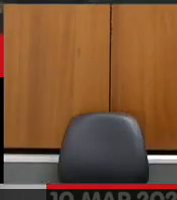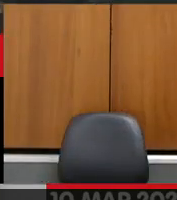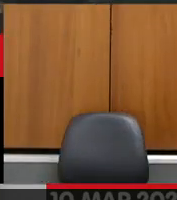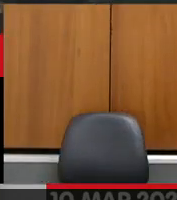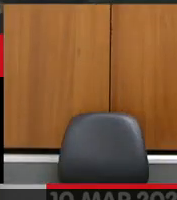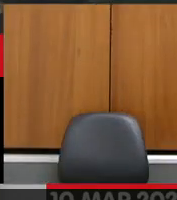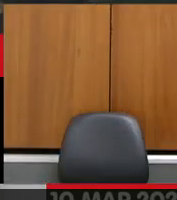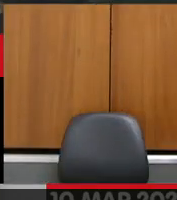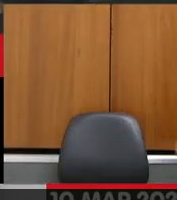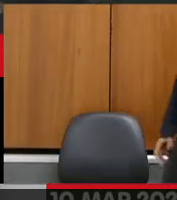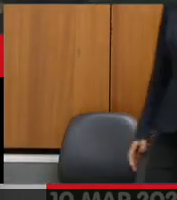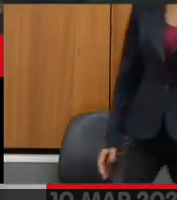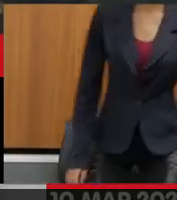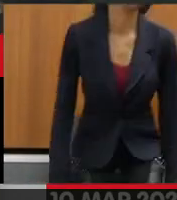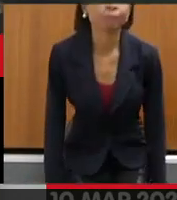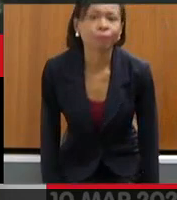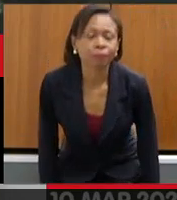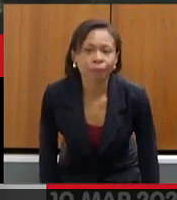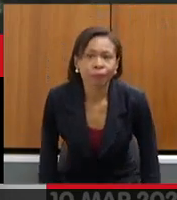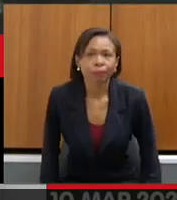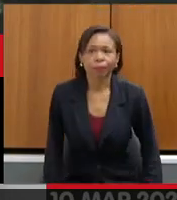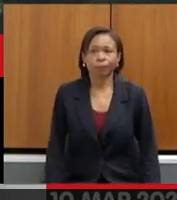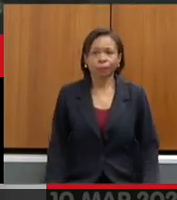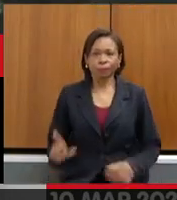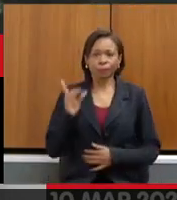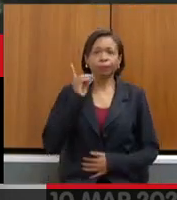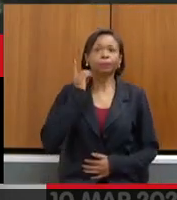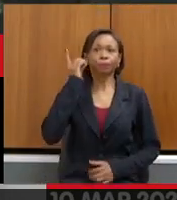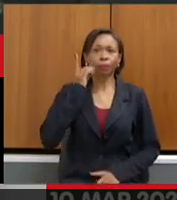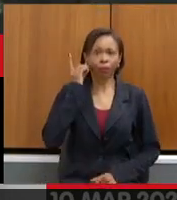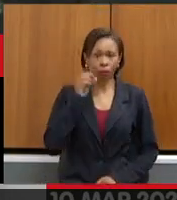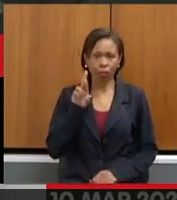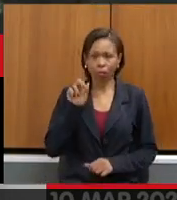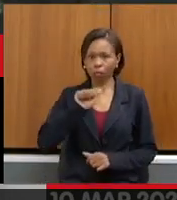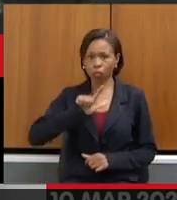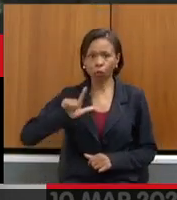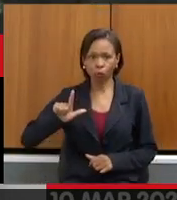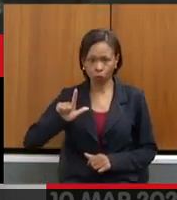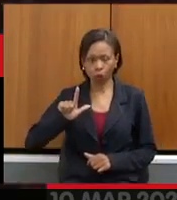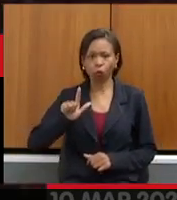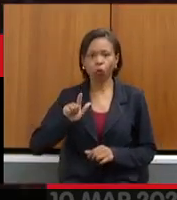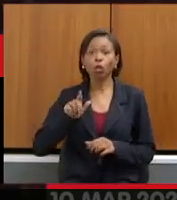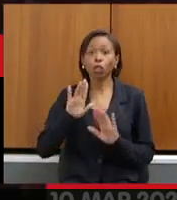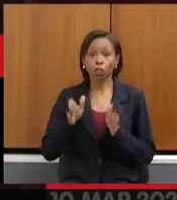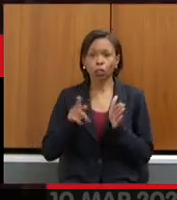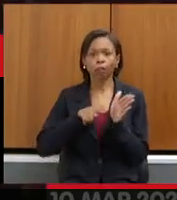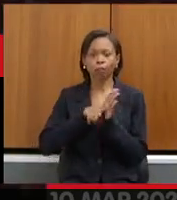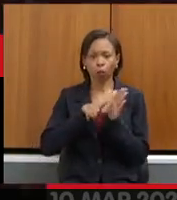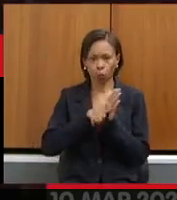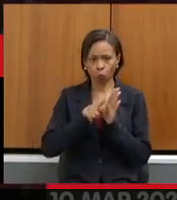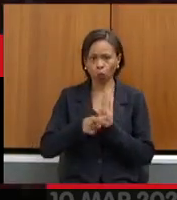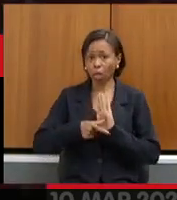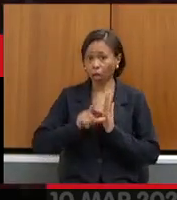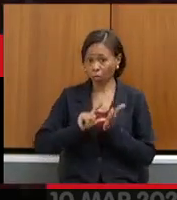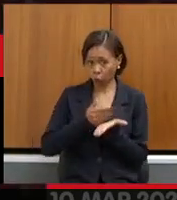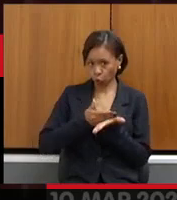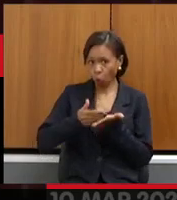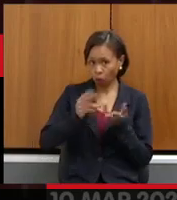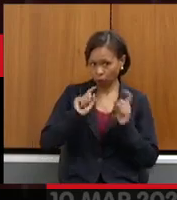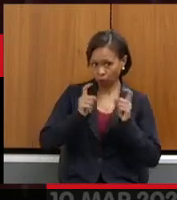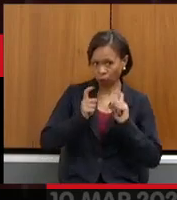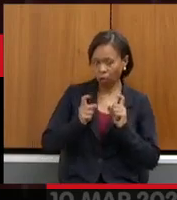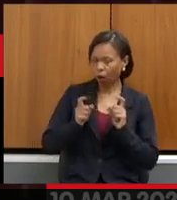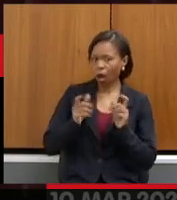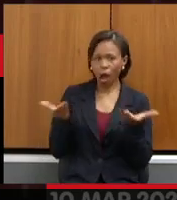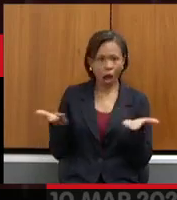o presente Deputado Raul Belém já fez as perguntas Logo no início da reunião como líder do Bloco do nosso bloco então ele abre mão